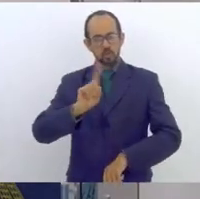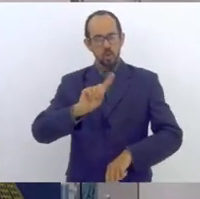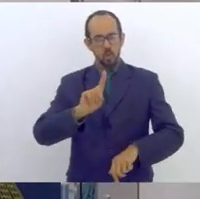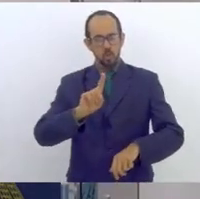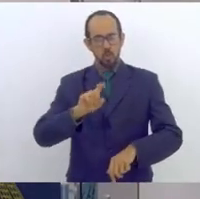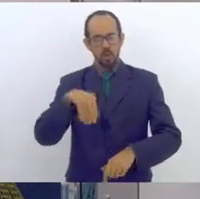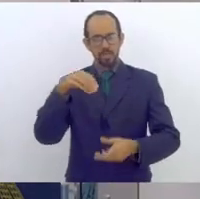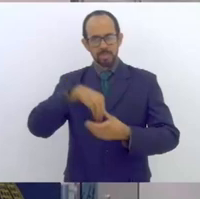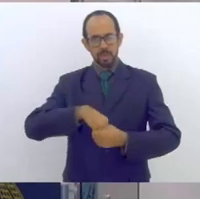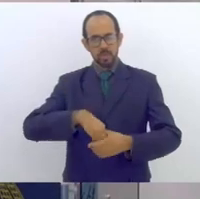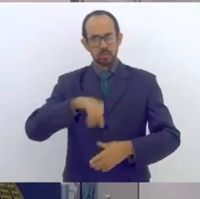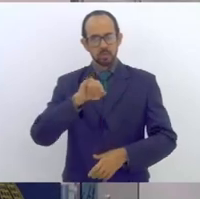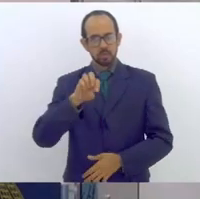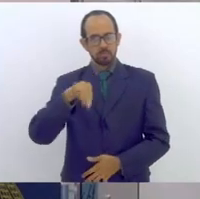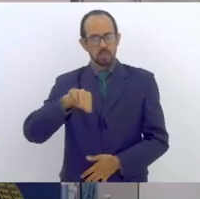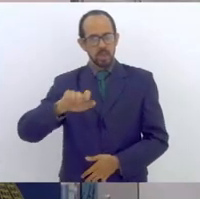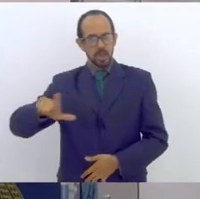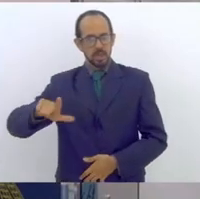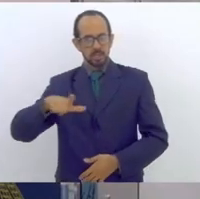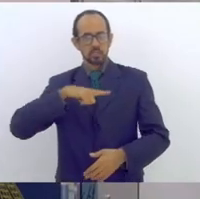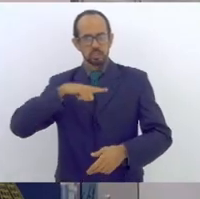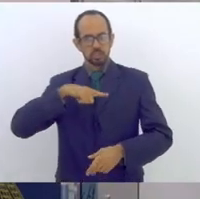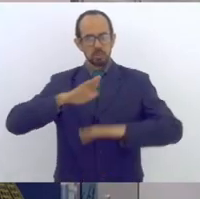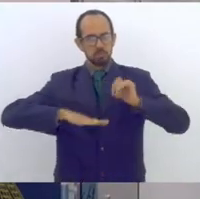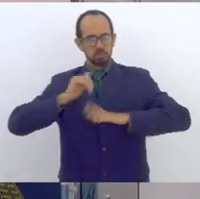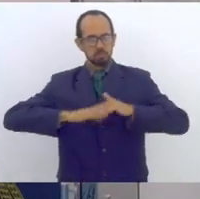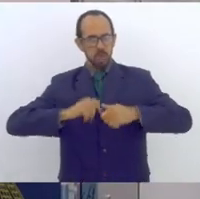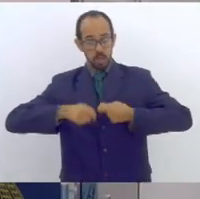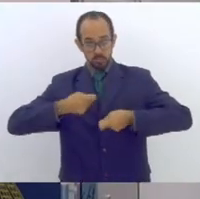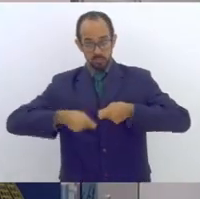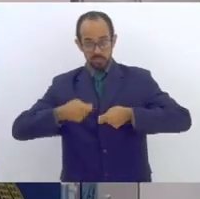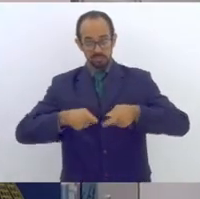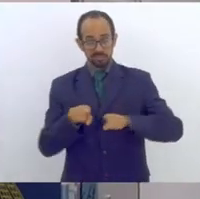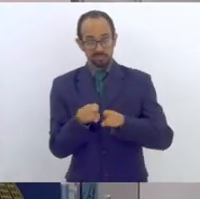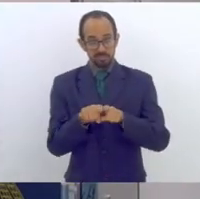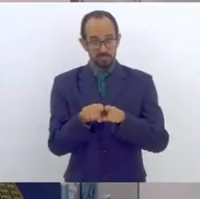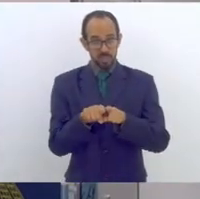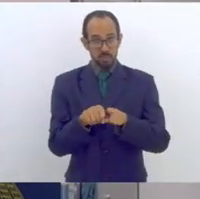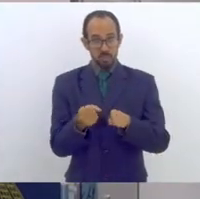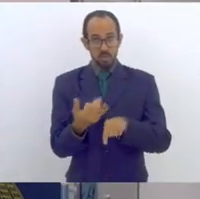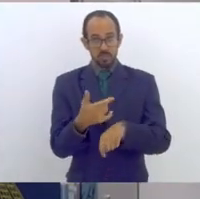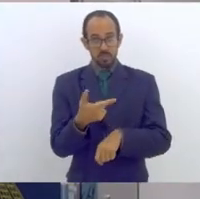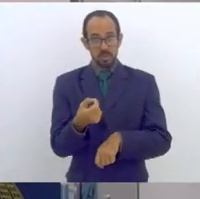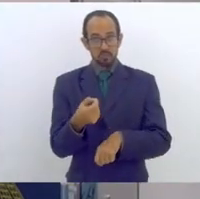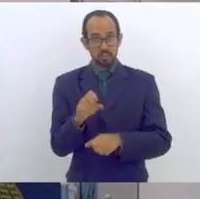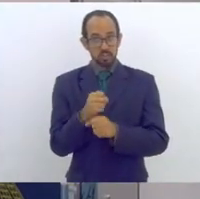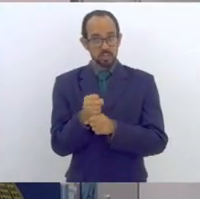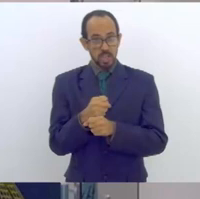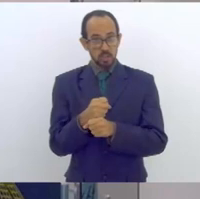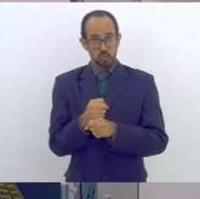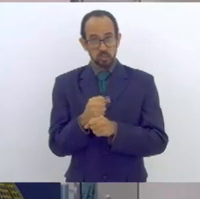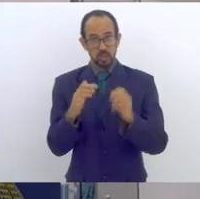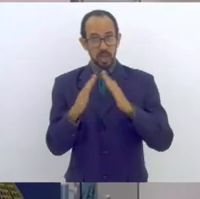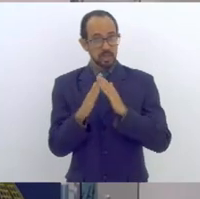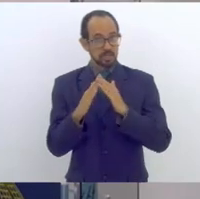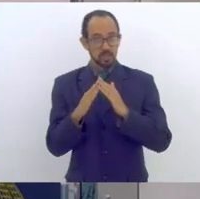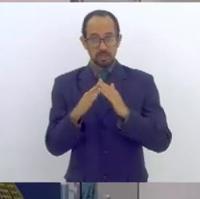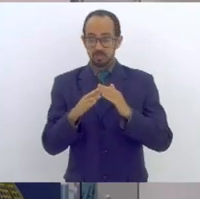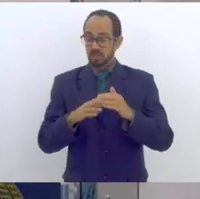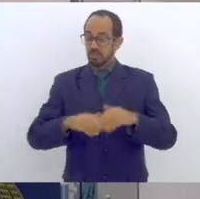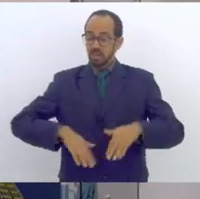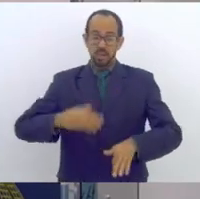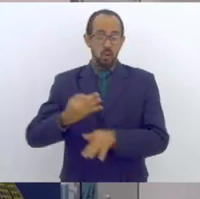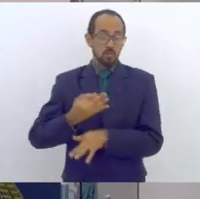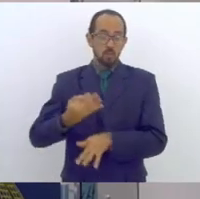temos todas as funções administrativas também quando você tem 20 anos de casa a sua coluna já não aguenta mais você já tá Beirando